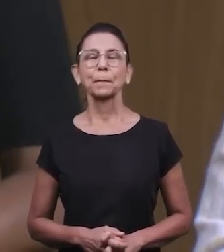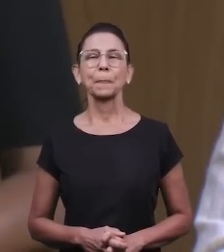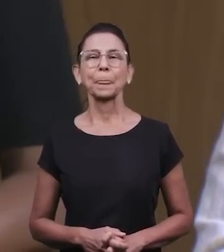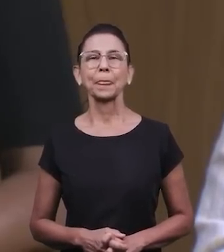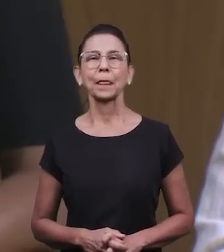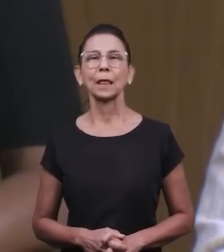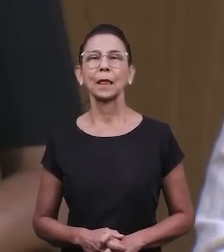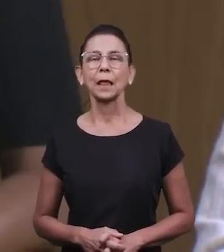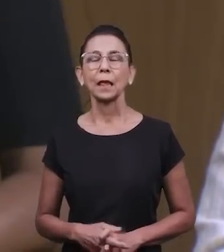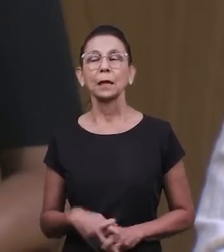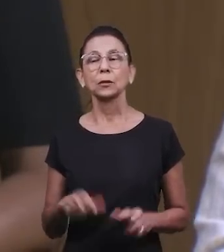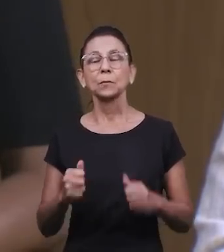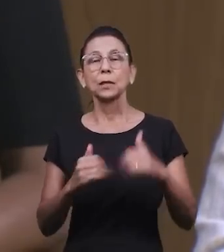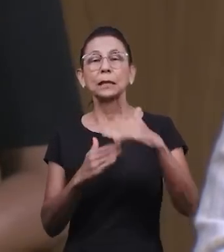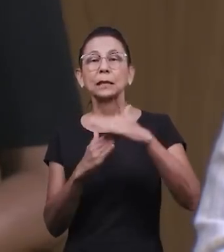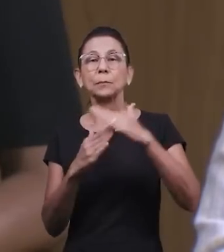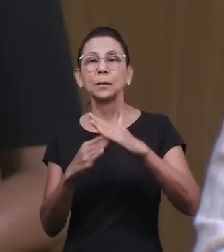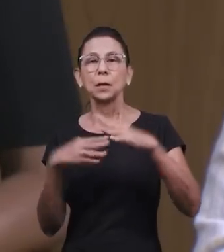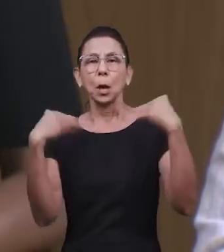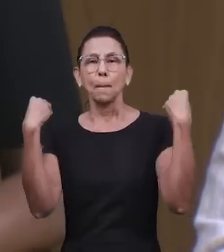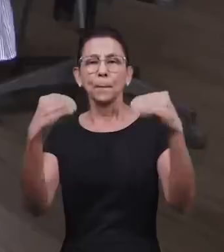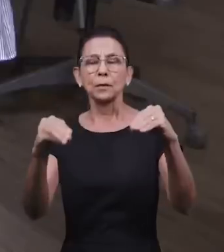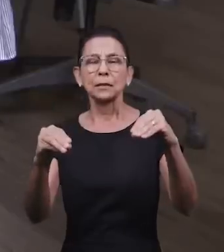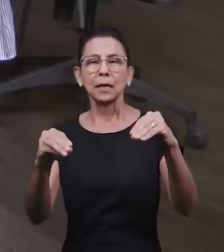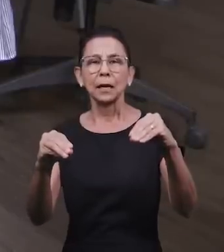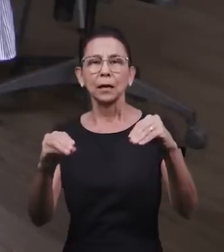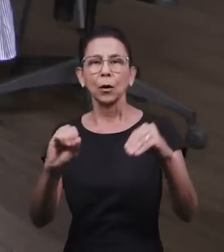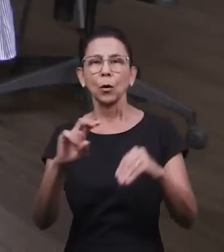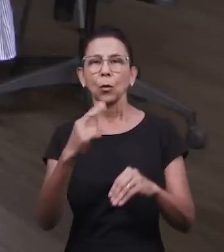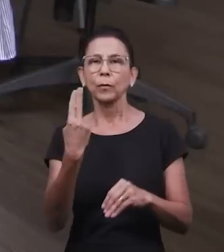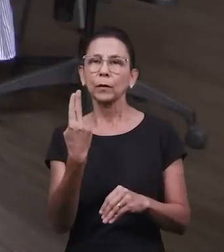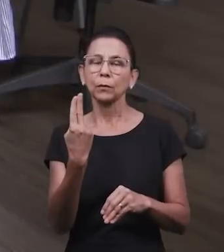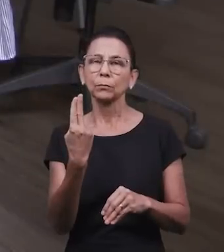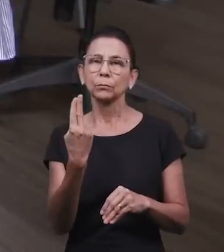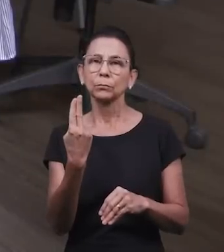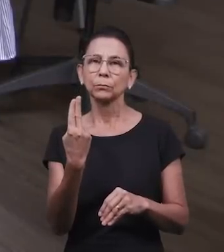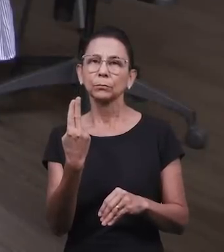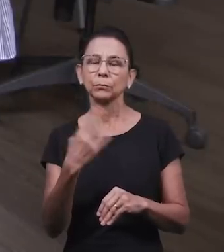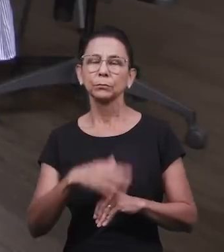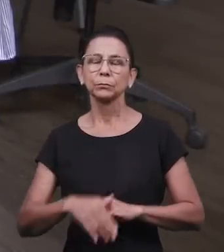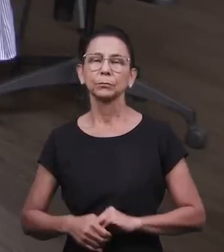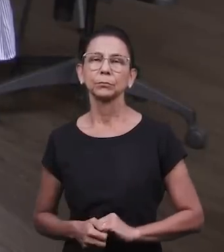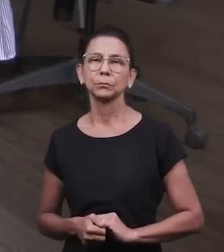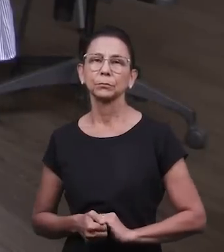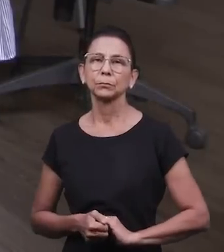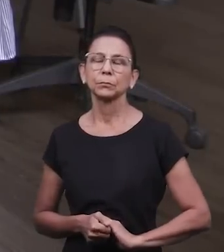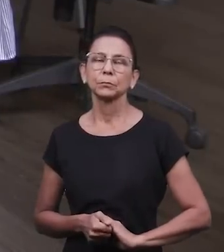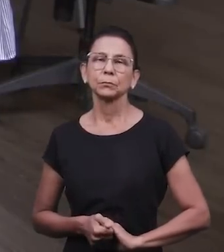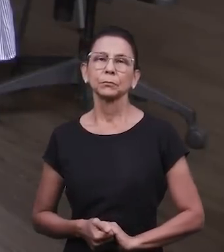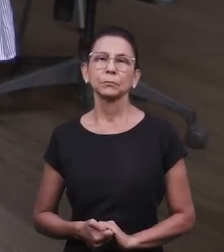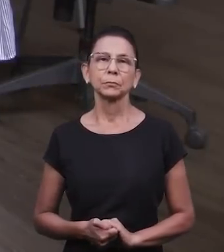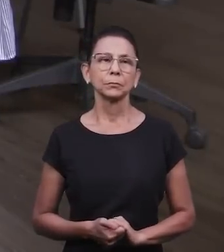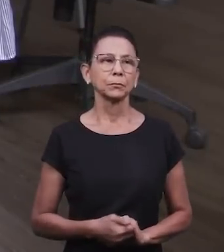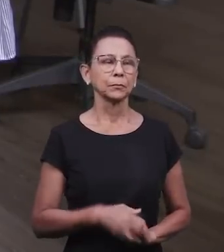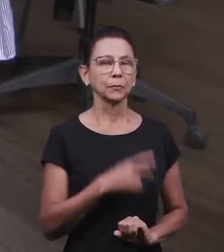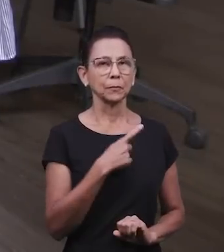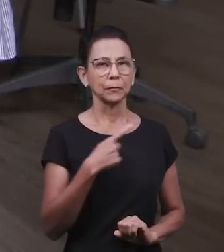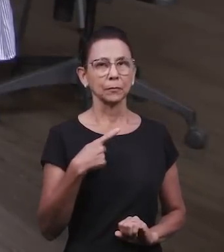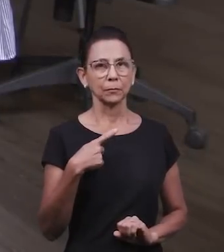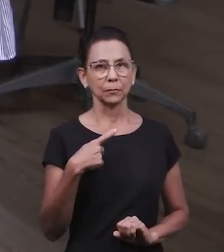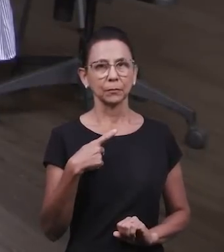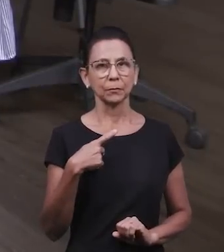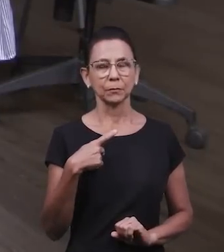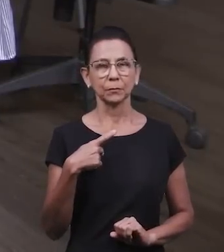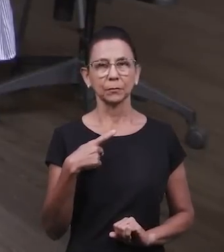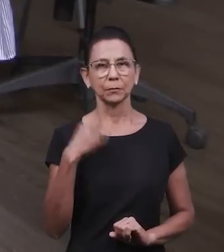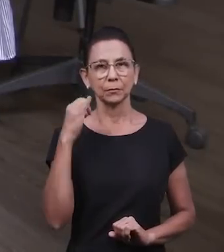também a nossa experiência de salvação diante do Senhor. Perfeito, porque a gente precisa aplicar, o pastor José falou que não tem filtro, mas a gente tem que